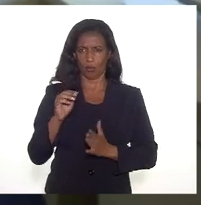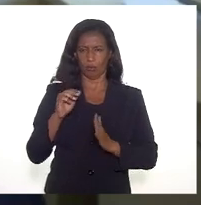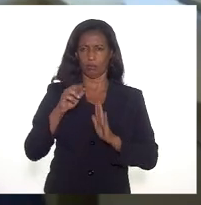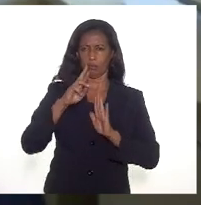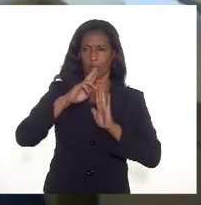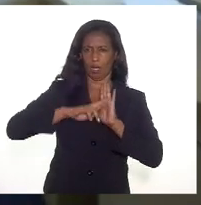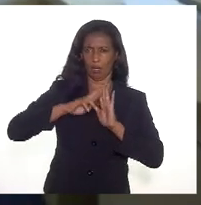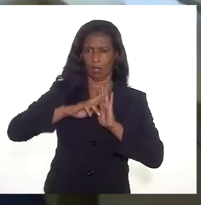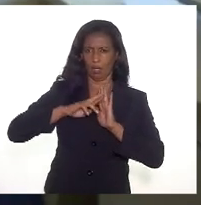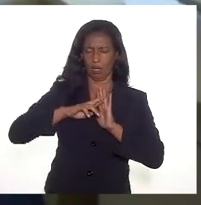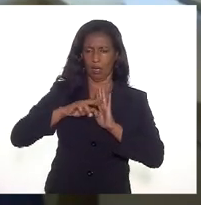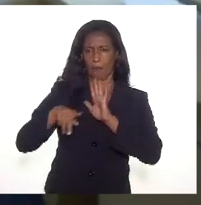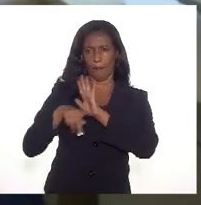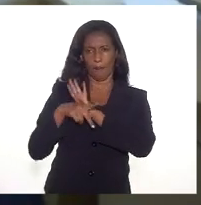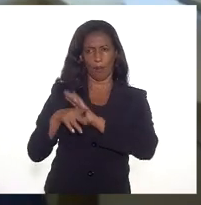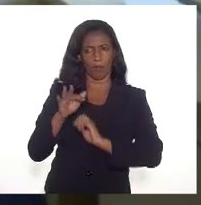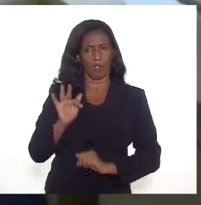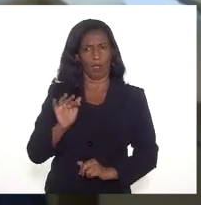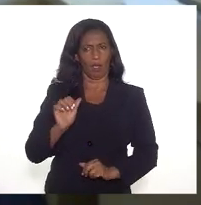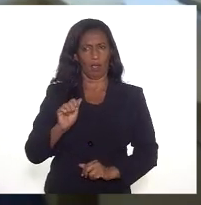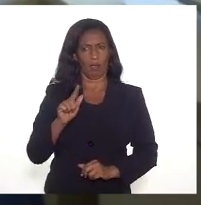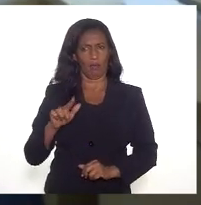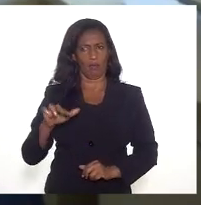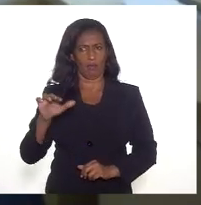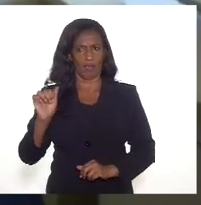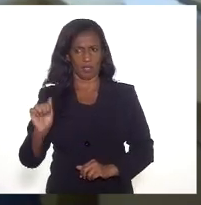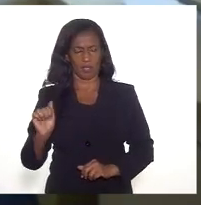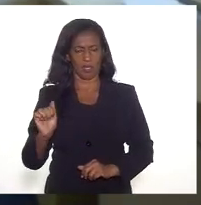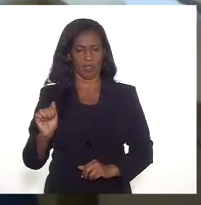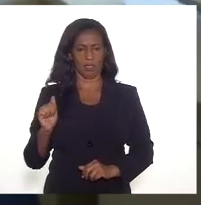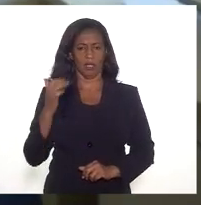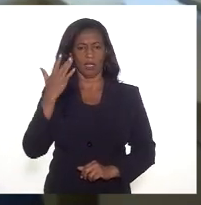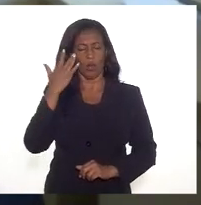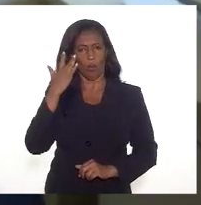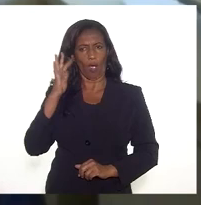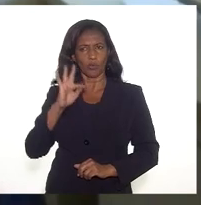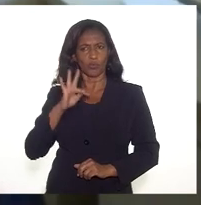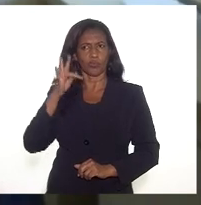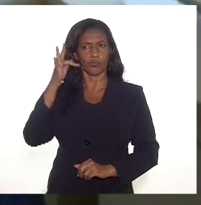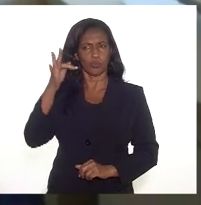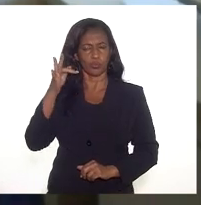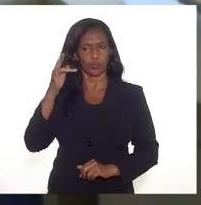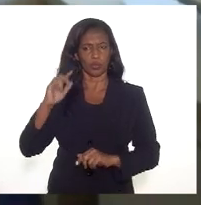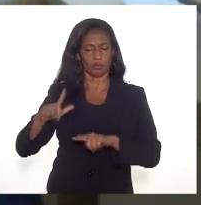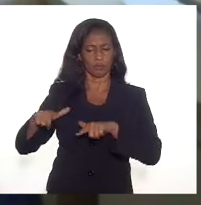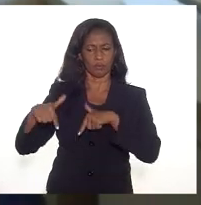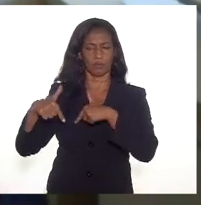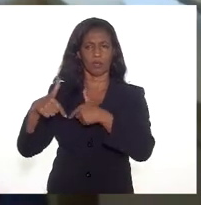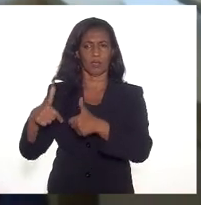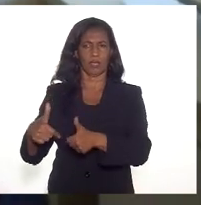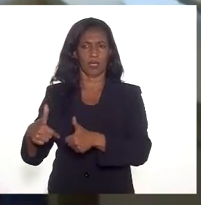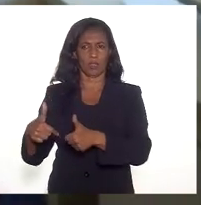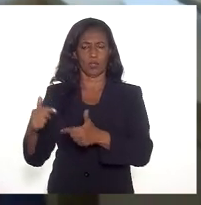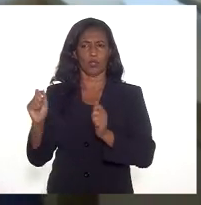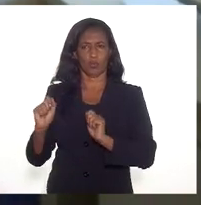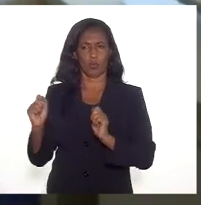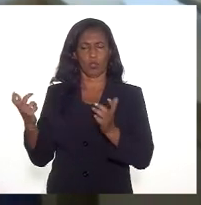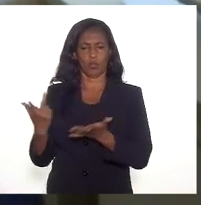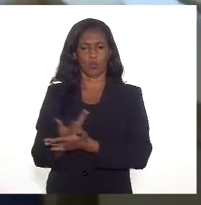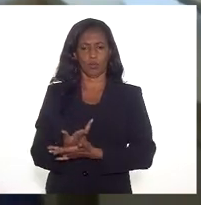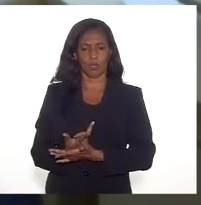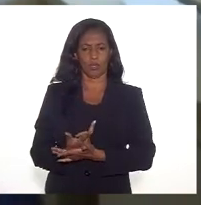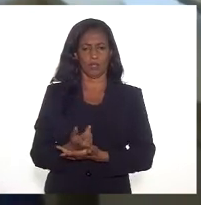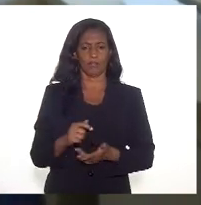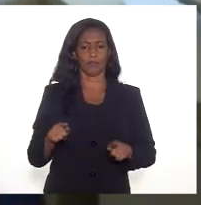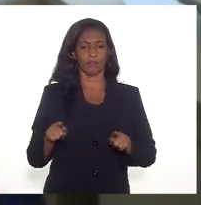Fazenda, né, eu acho que a gente contorne um problema de futuras ações diretas de inconstitucionalidade. Assim